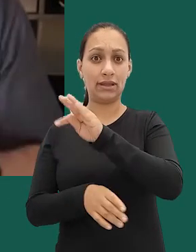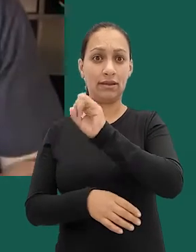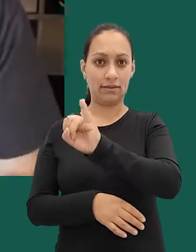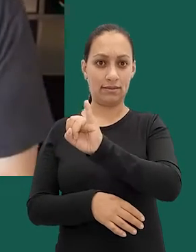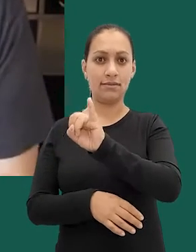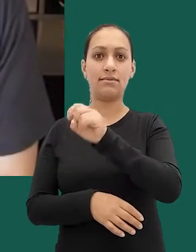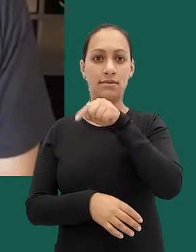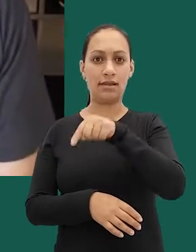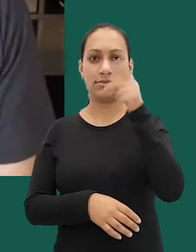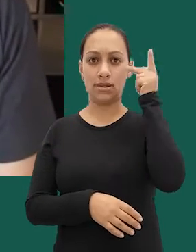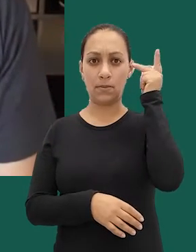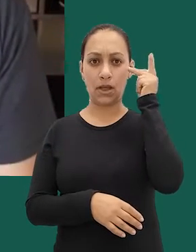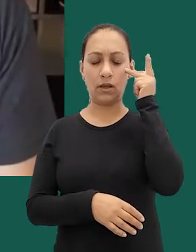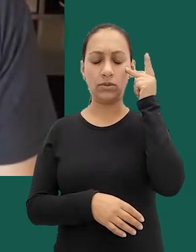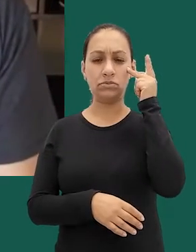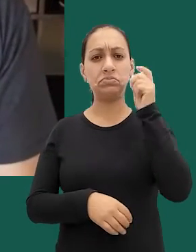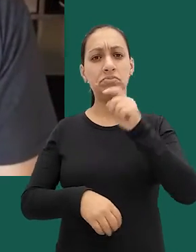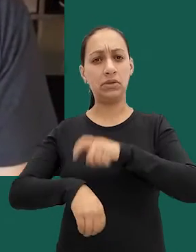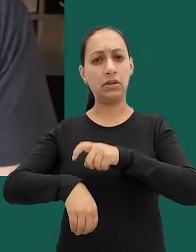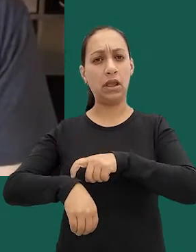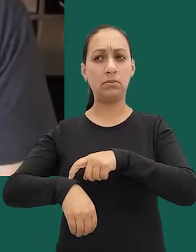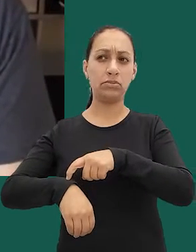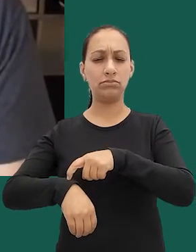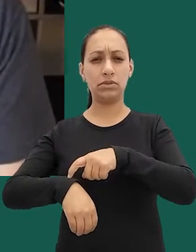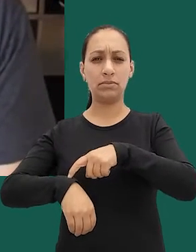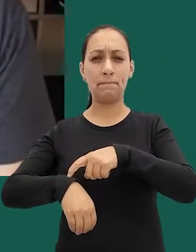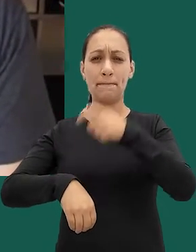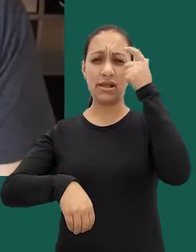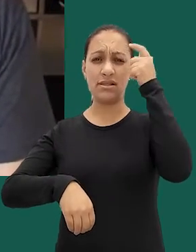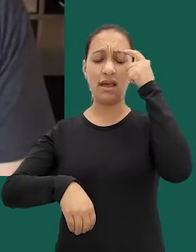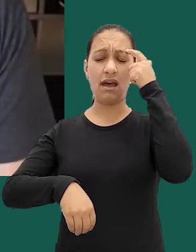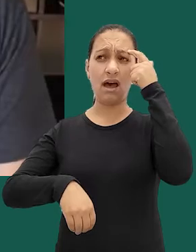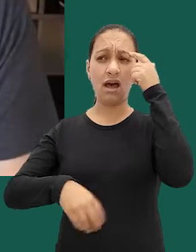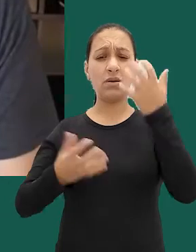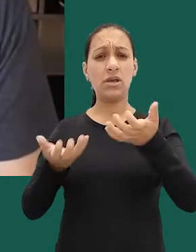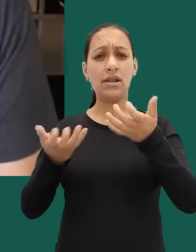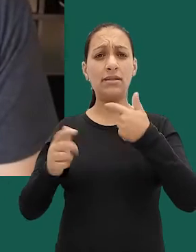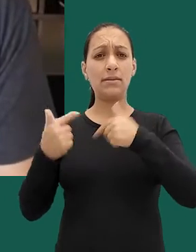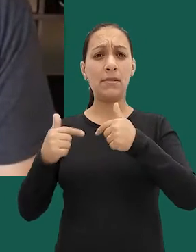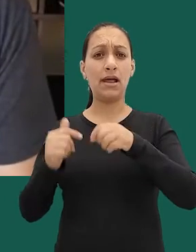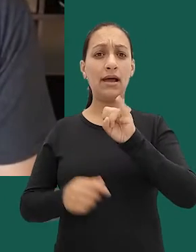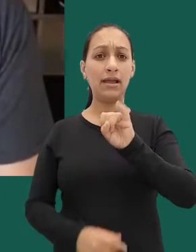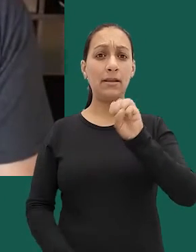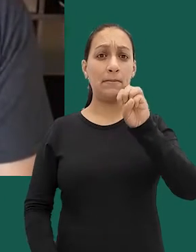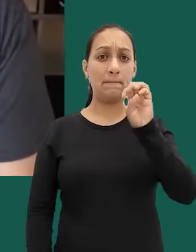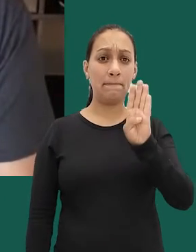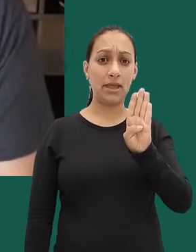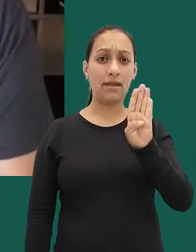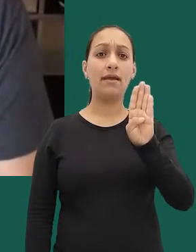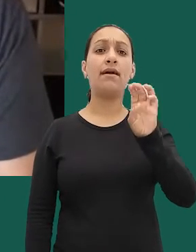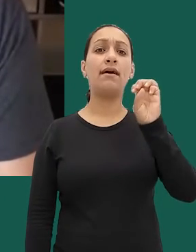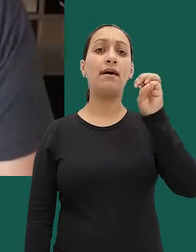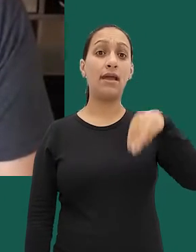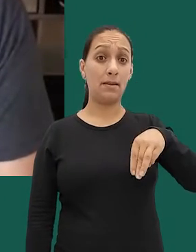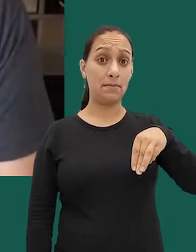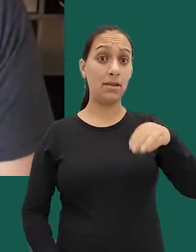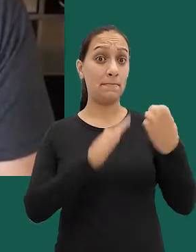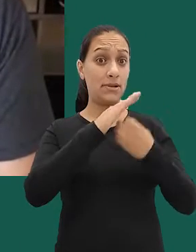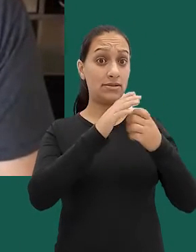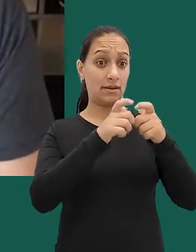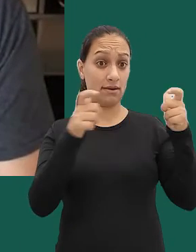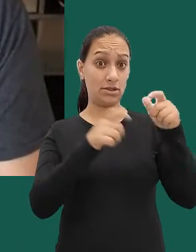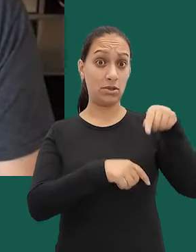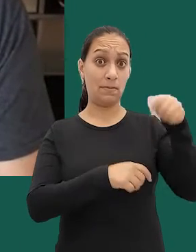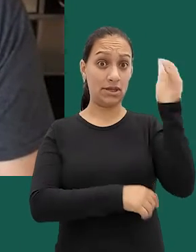tempo, e na época eu pensei, eu gostaria de trabalhar para a IBM, que era uma das empresas muito grandes no Brasil, só que tinha um